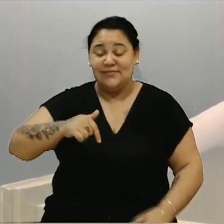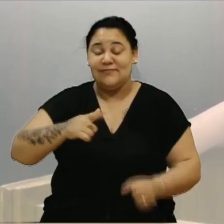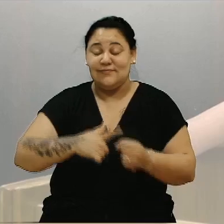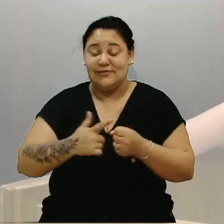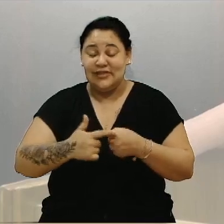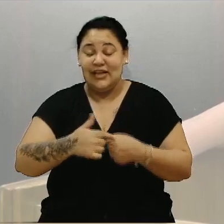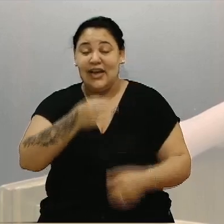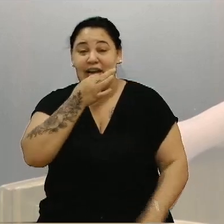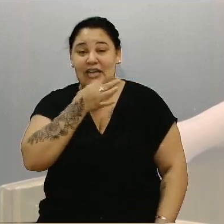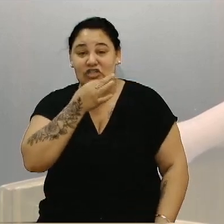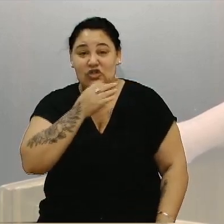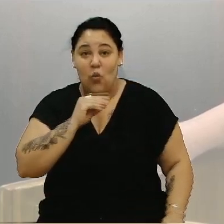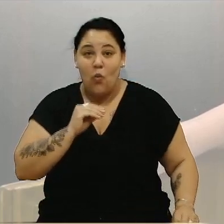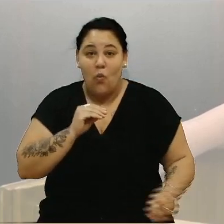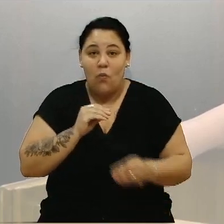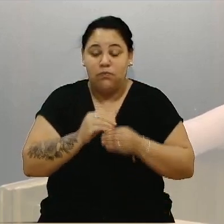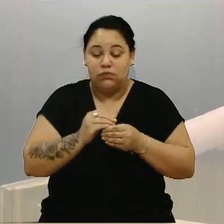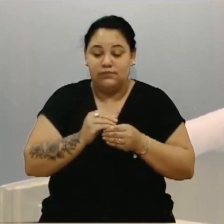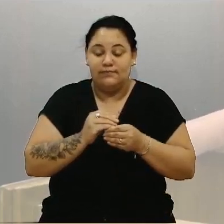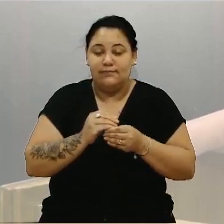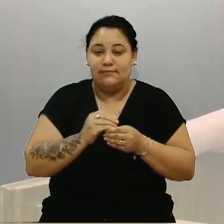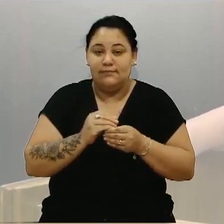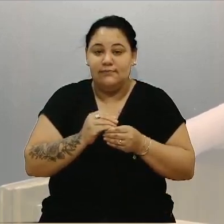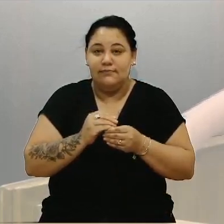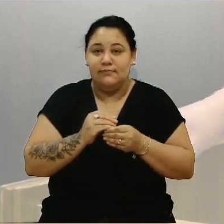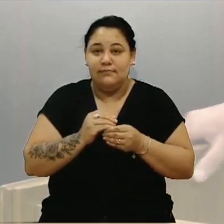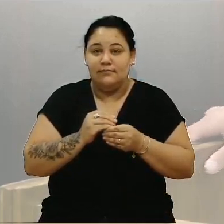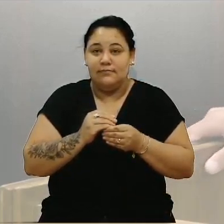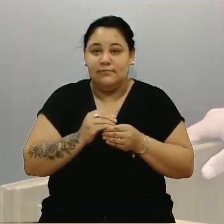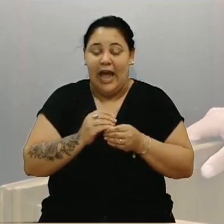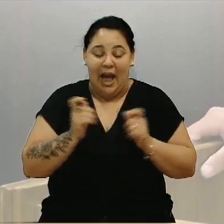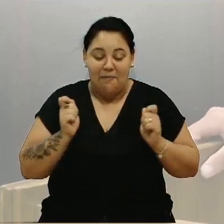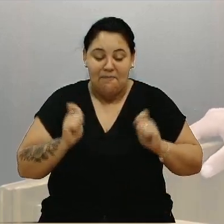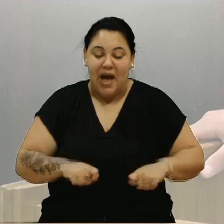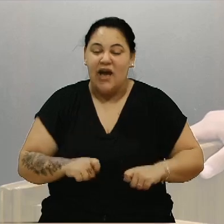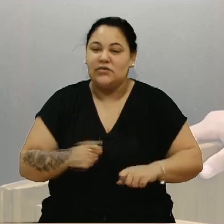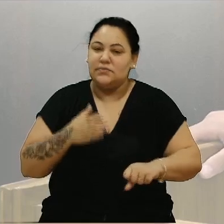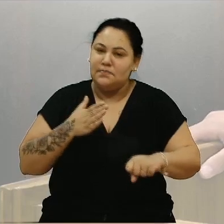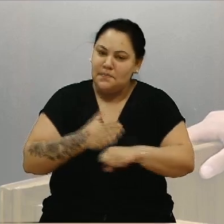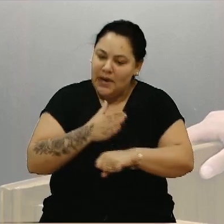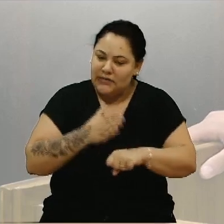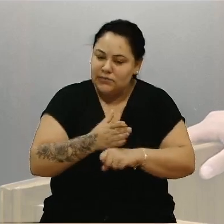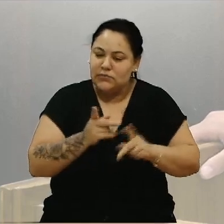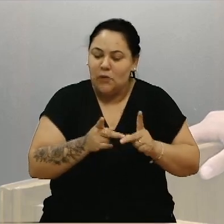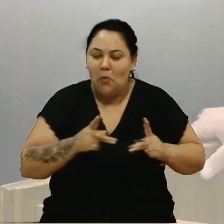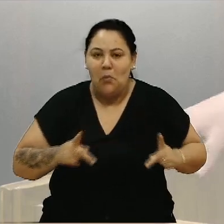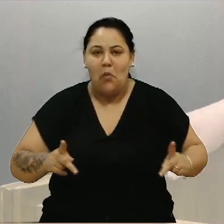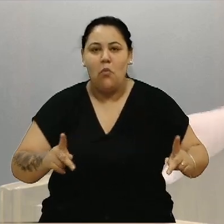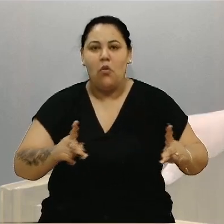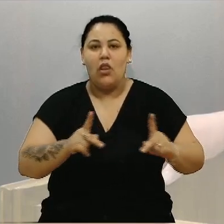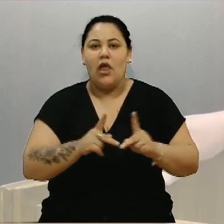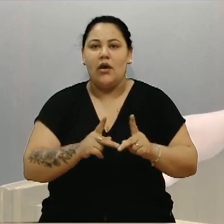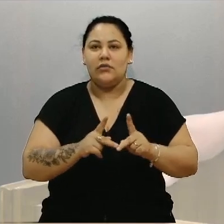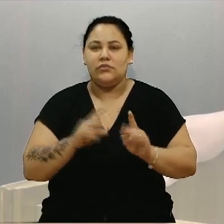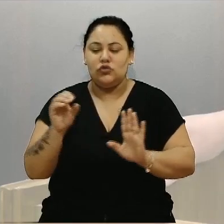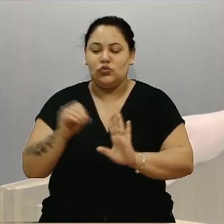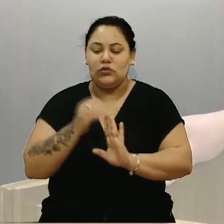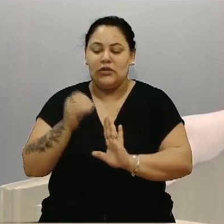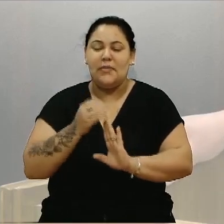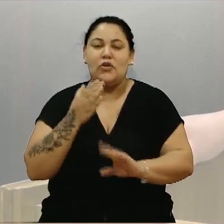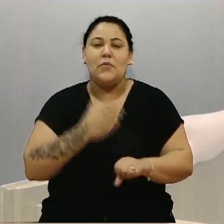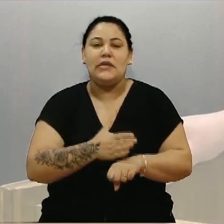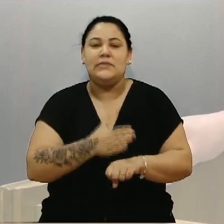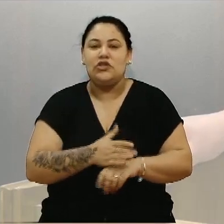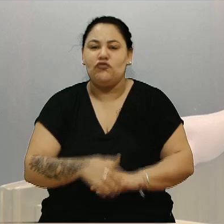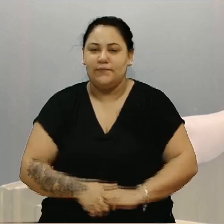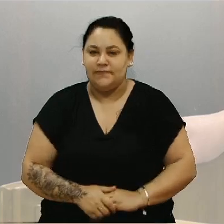de implementação da efetiva participação popular através do orçamento participativo.